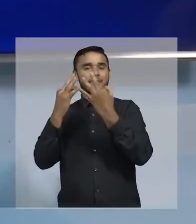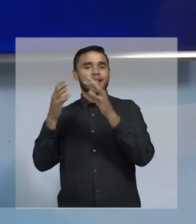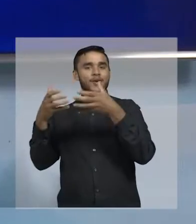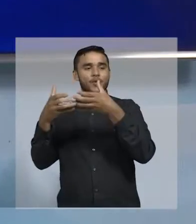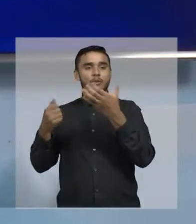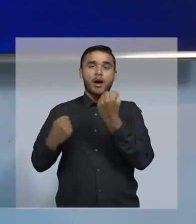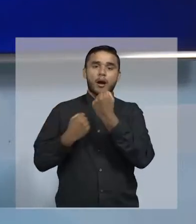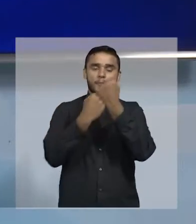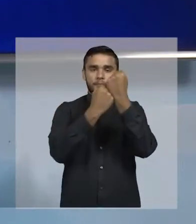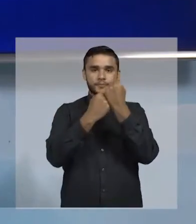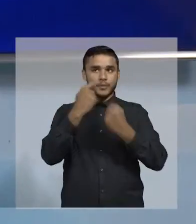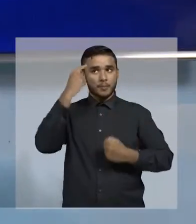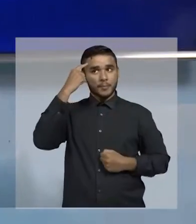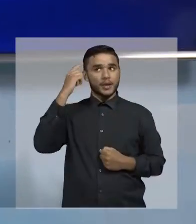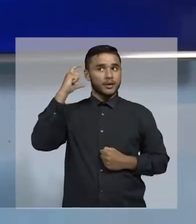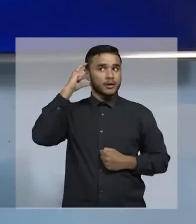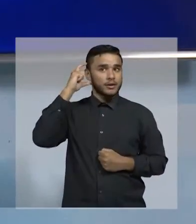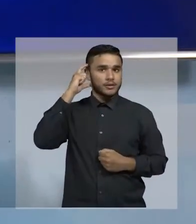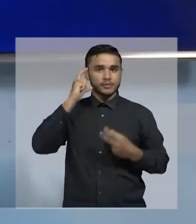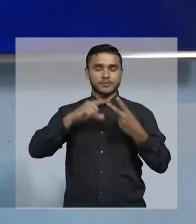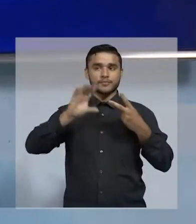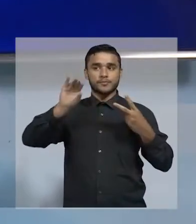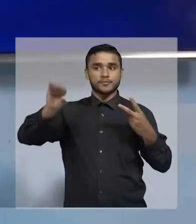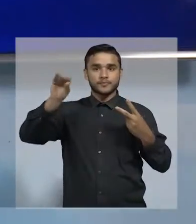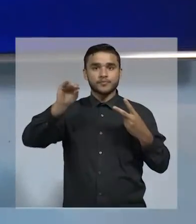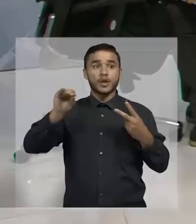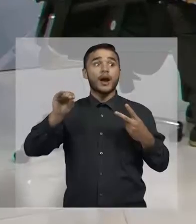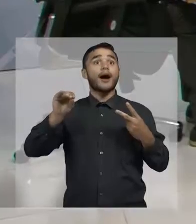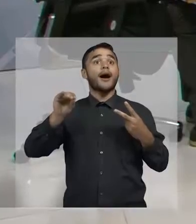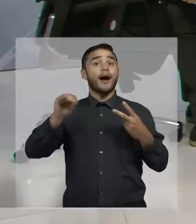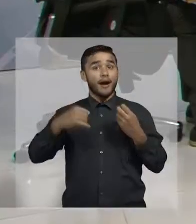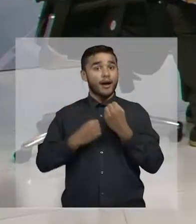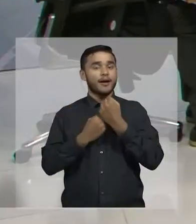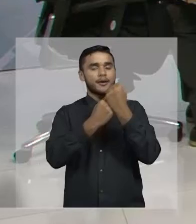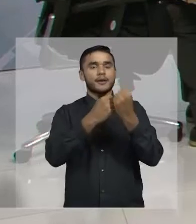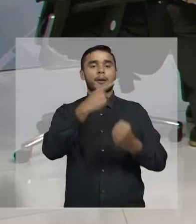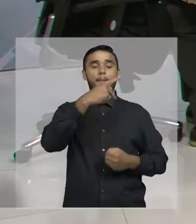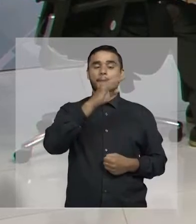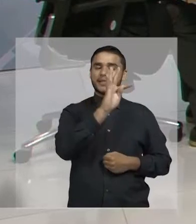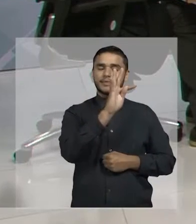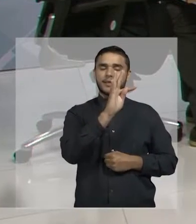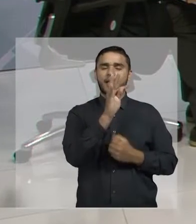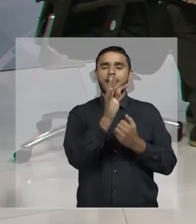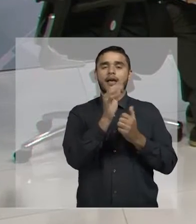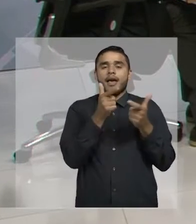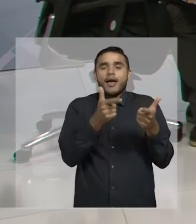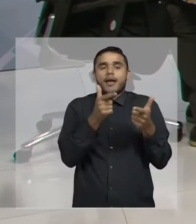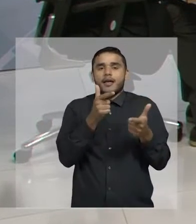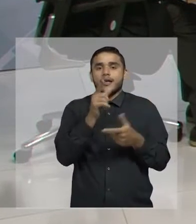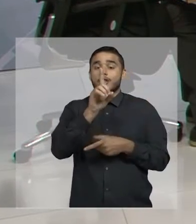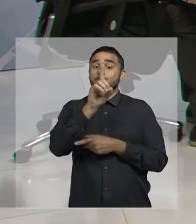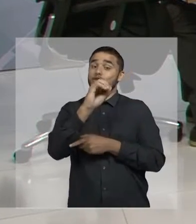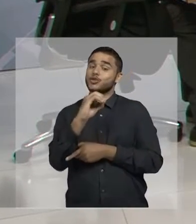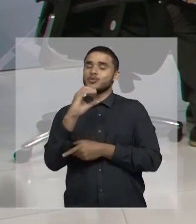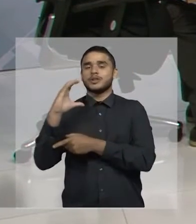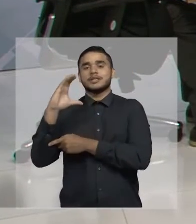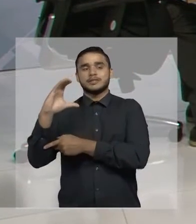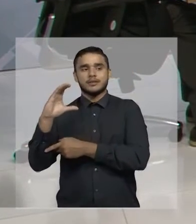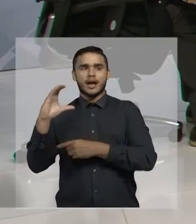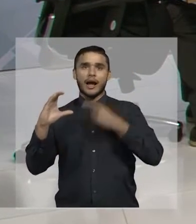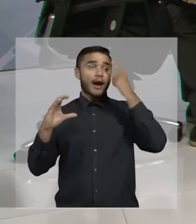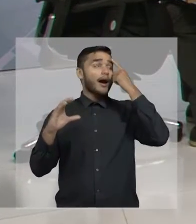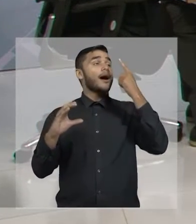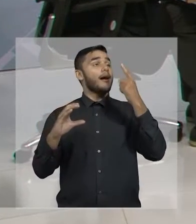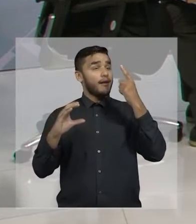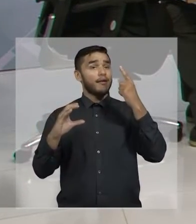C. Professor Rui, por que essa parte boa desse todo considerado ruim? Porque não se pode negar que o PT é